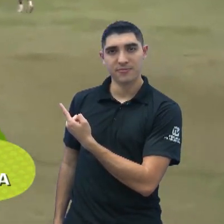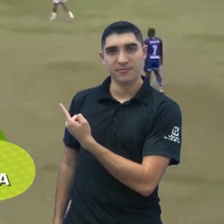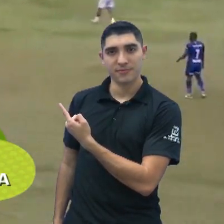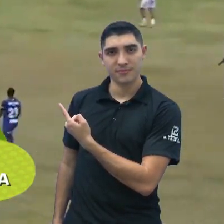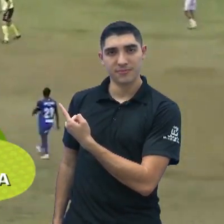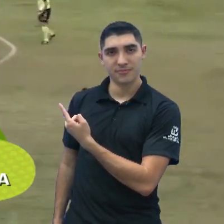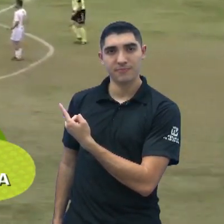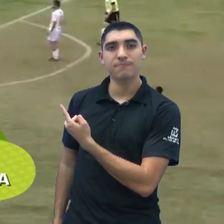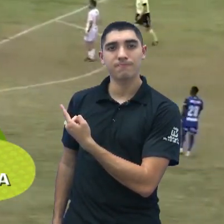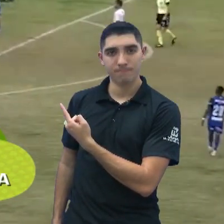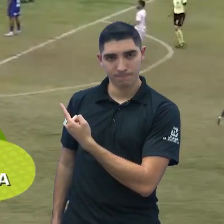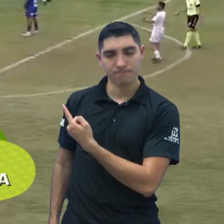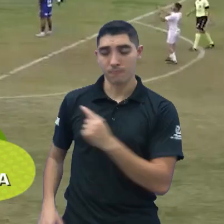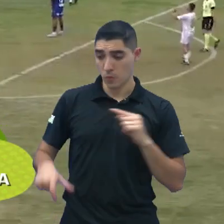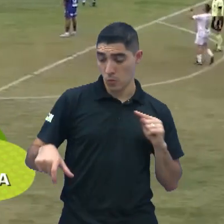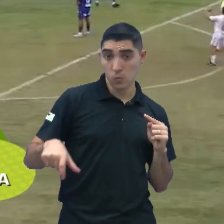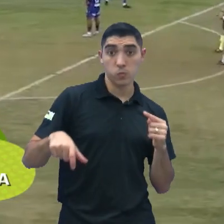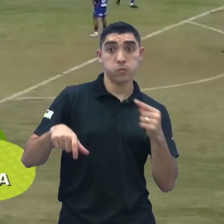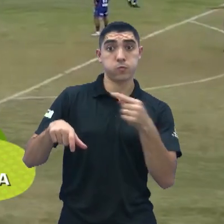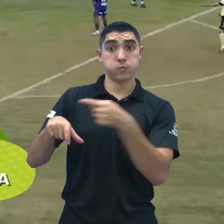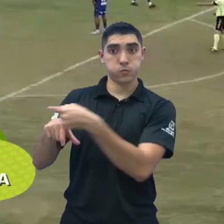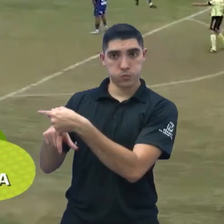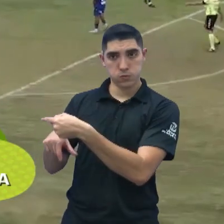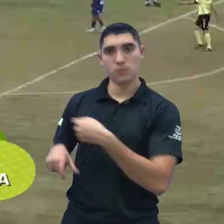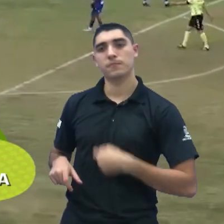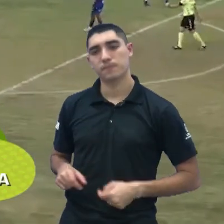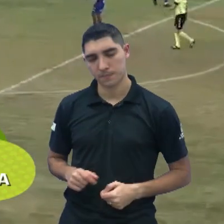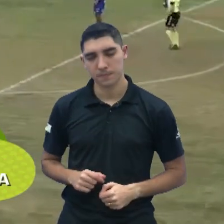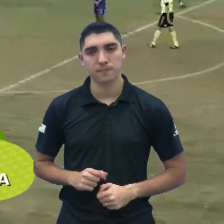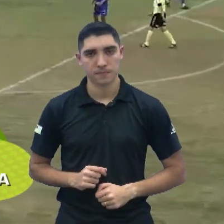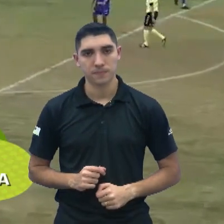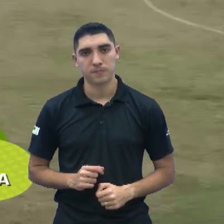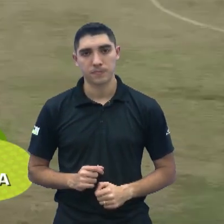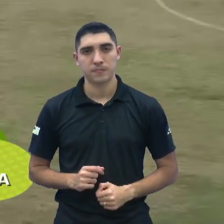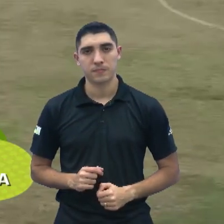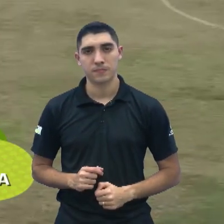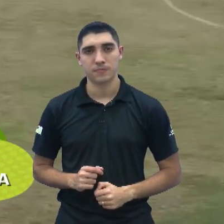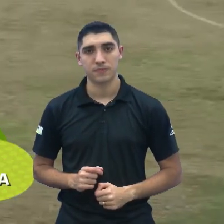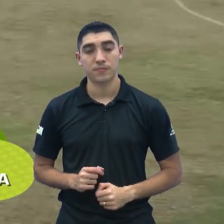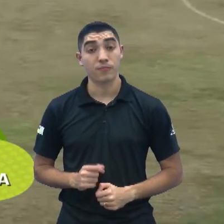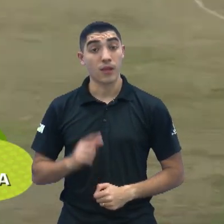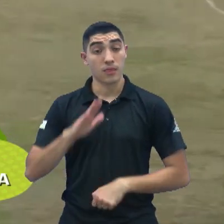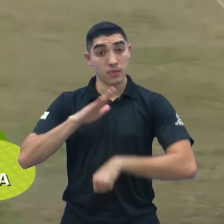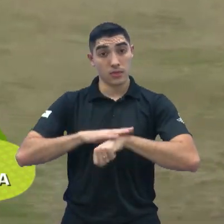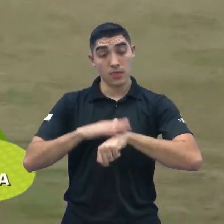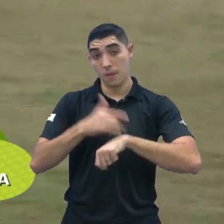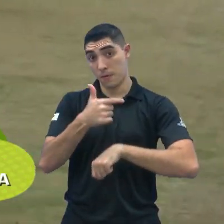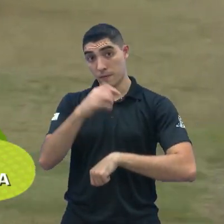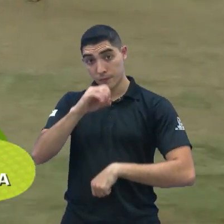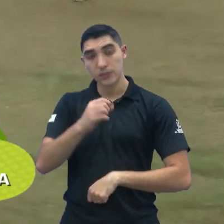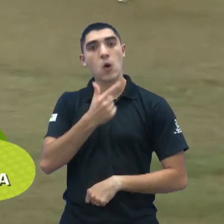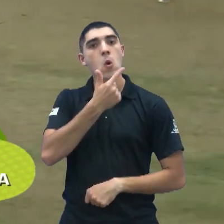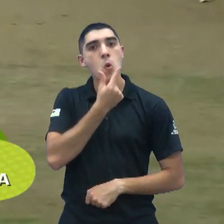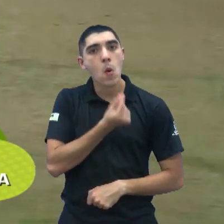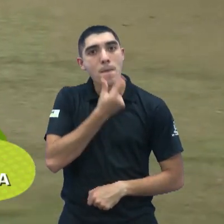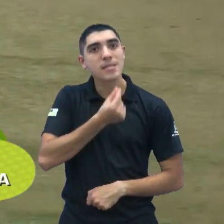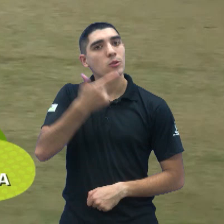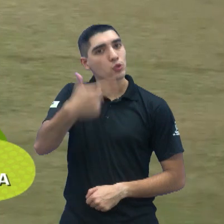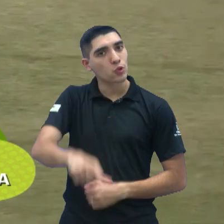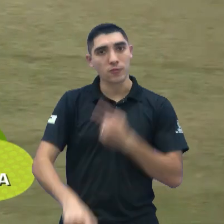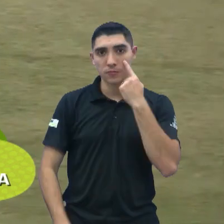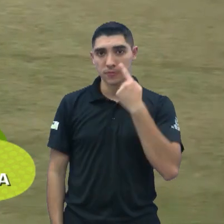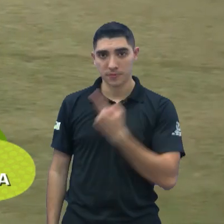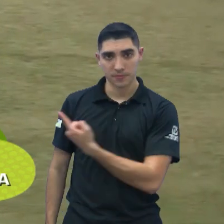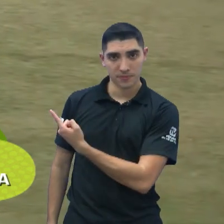esquerda e bateu em curva e a bola saiu por cima do gol de Gabriel Afonso. Aos 20, o bafo chegou de novo. Depois da bola